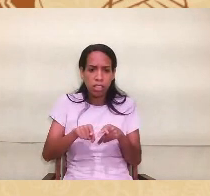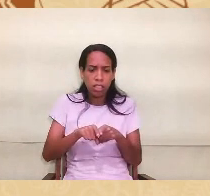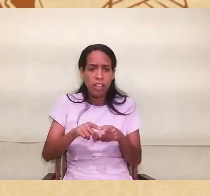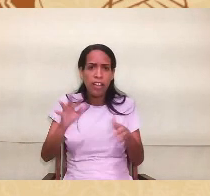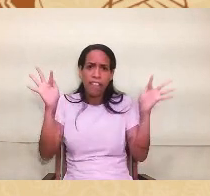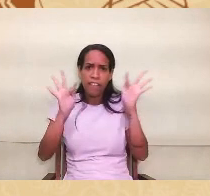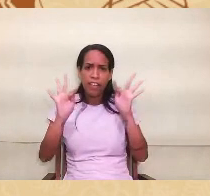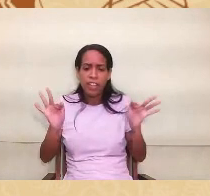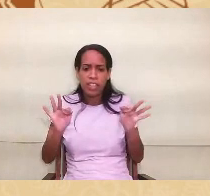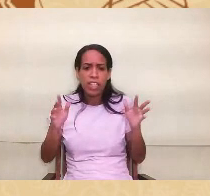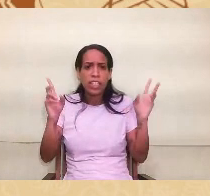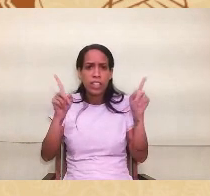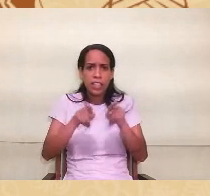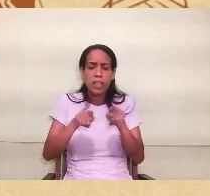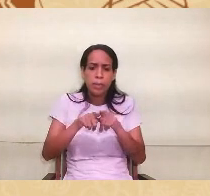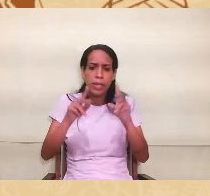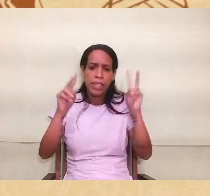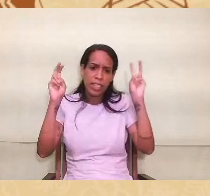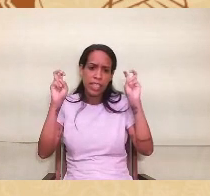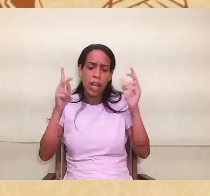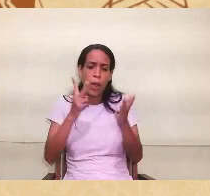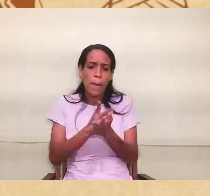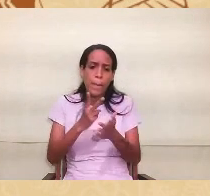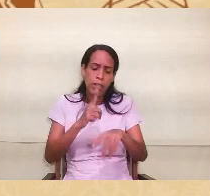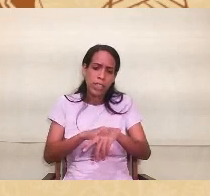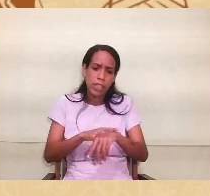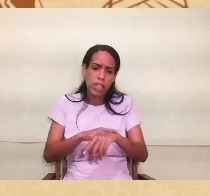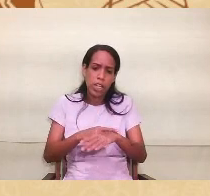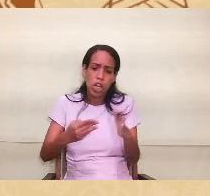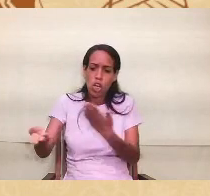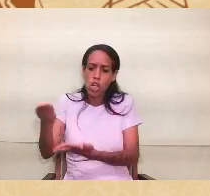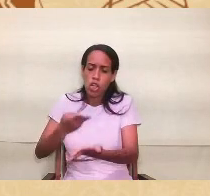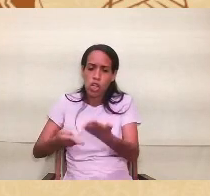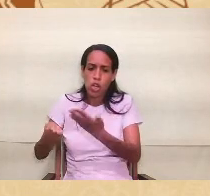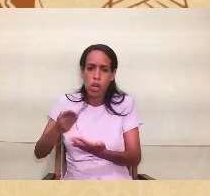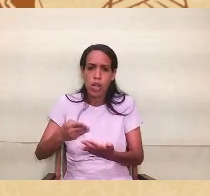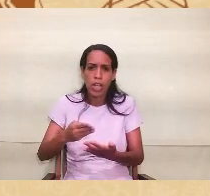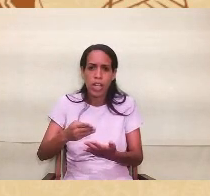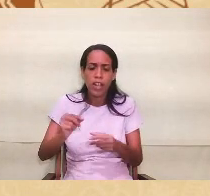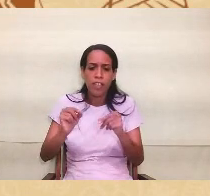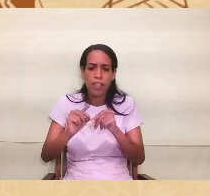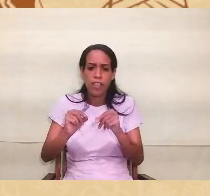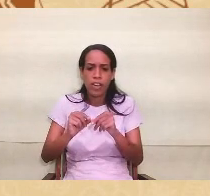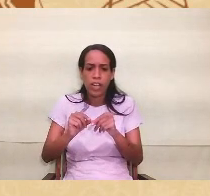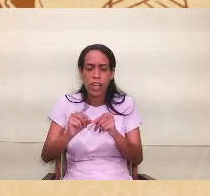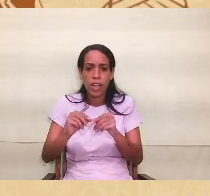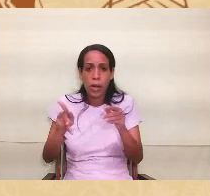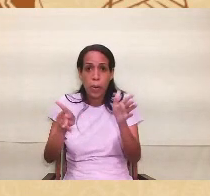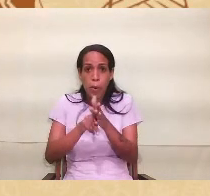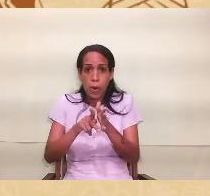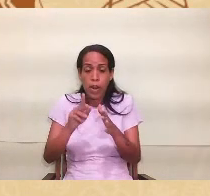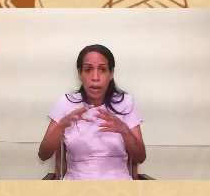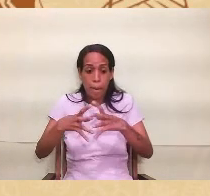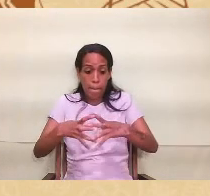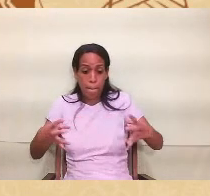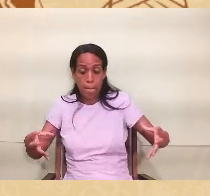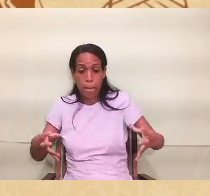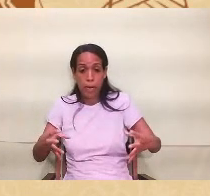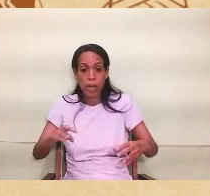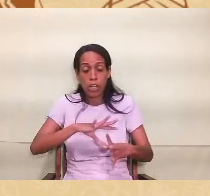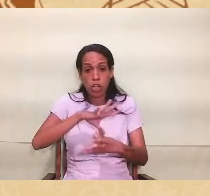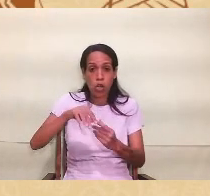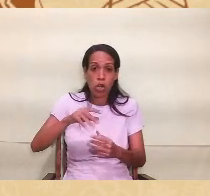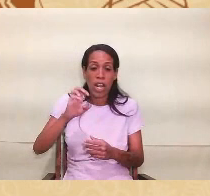nossas questões, e, ao mesmo tempo, tocar um projeto de desenvolvimento econômico para fazer a inclusão dessa massa toda na